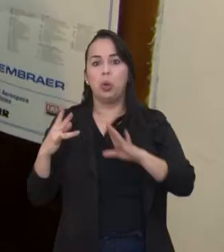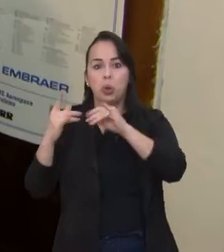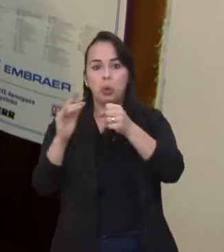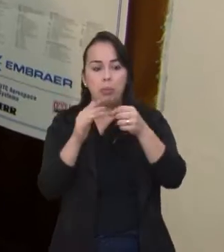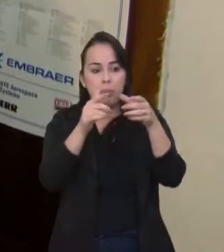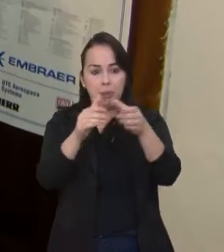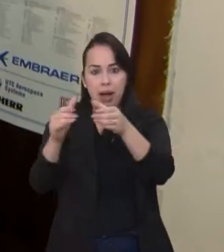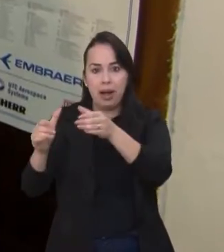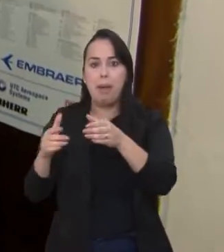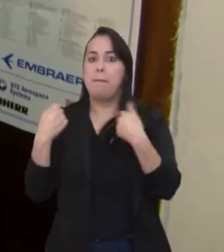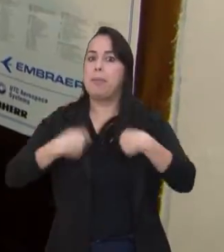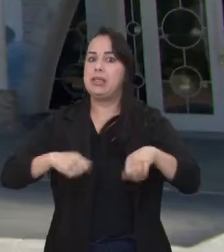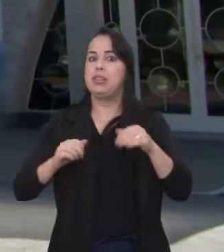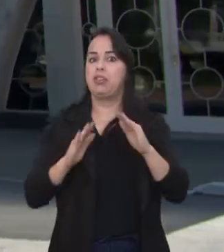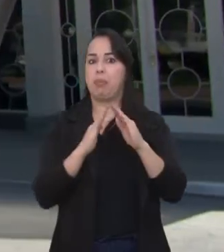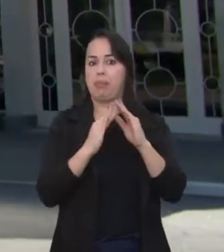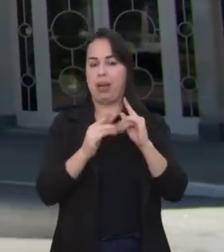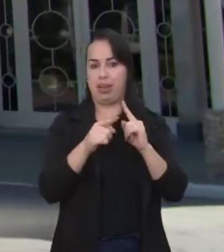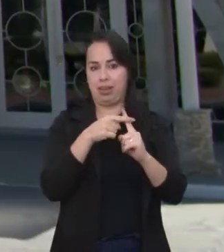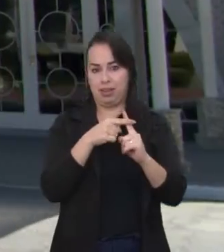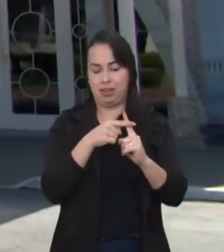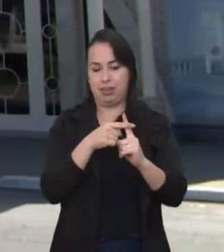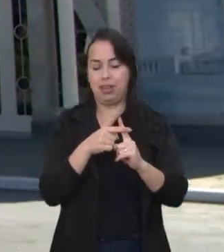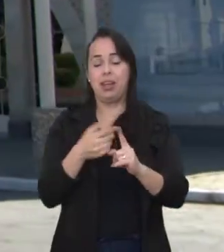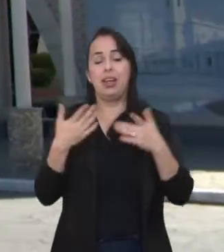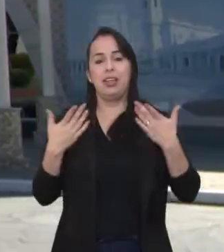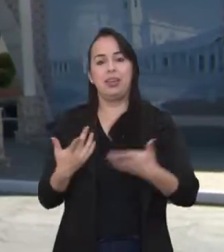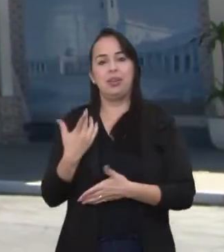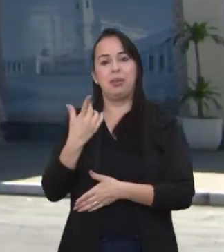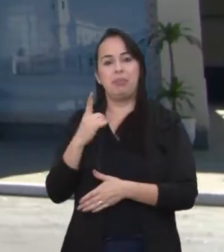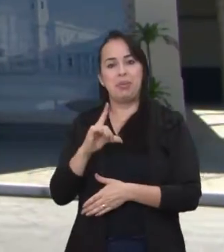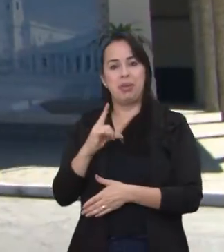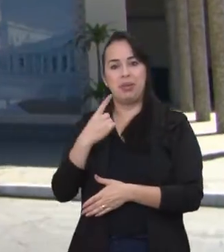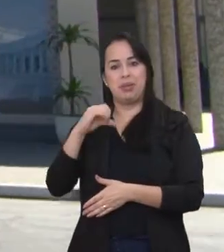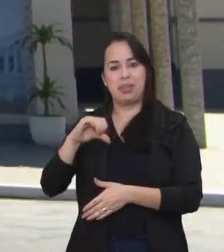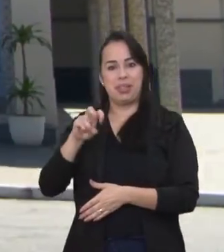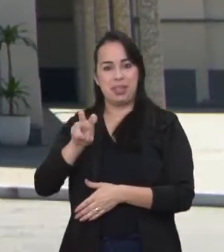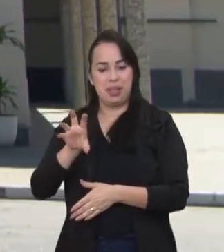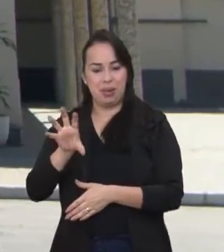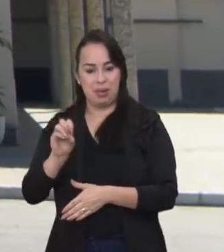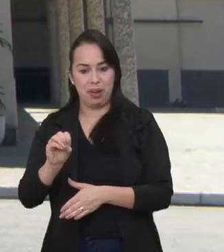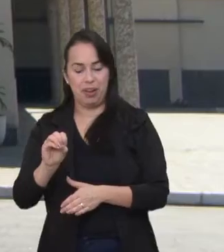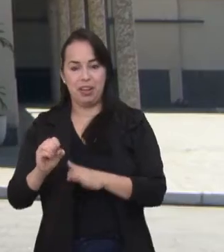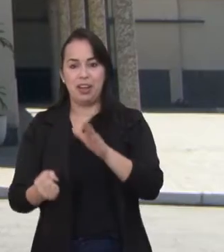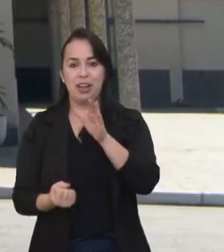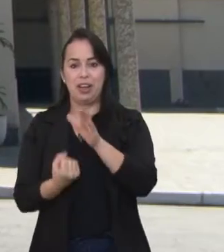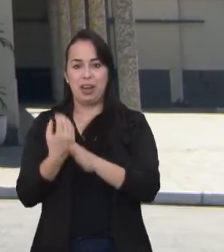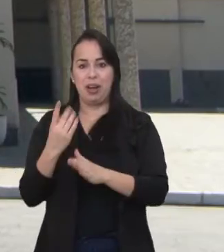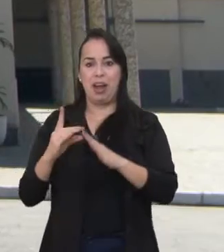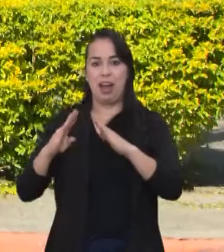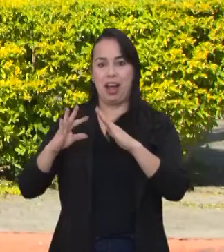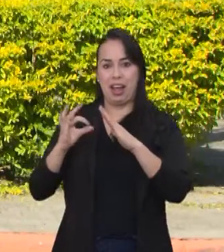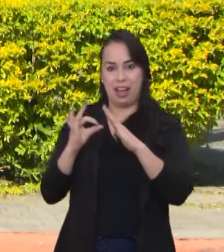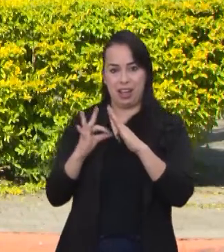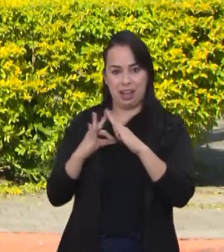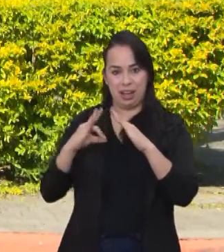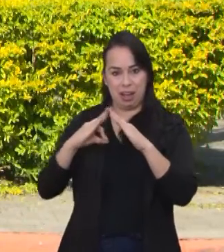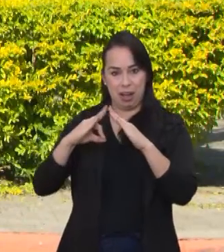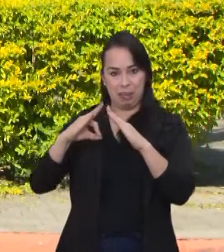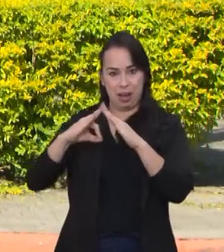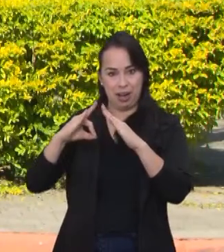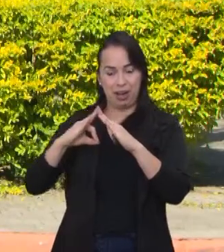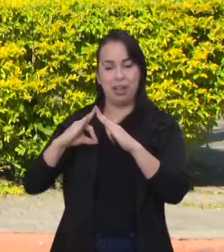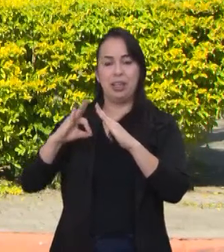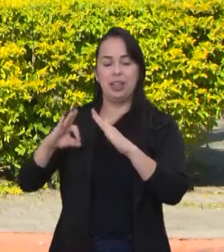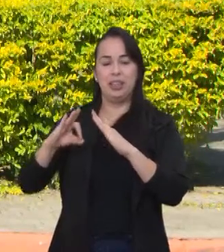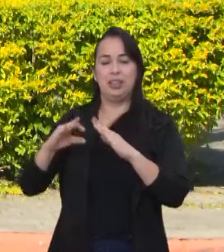uma referência histórica. Então, na década de 50, foi fundada a Capela Nossa Senhora de Fátima, que uniu os